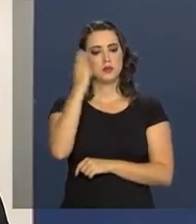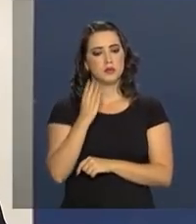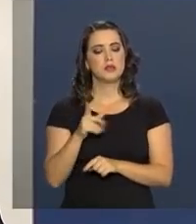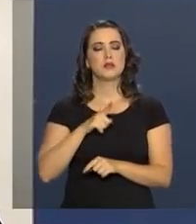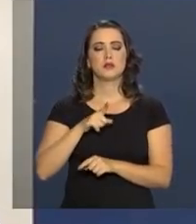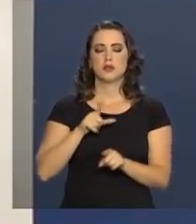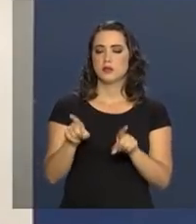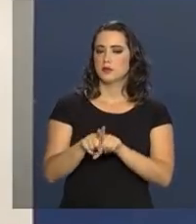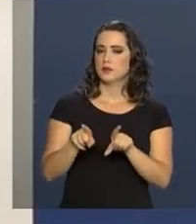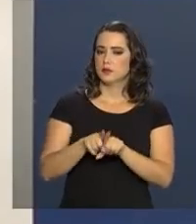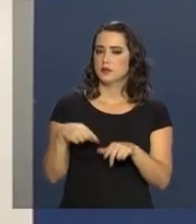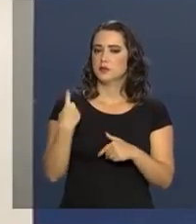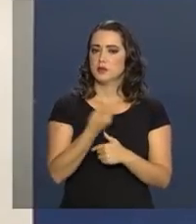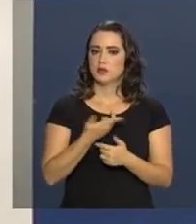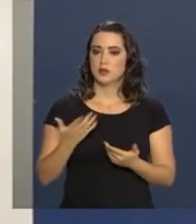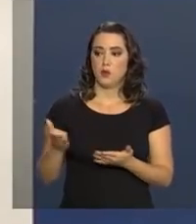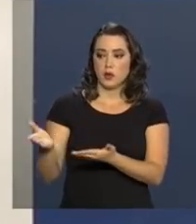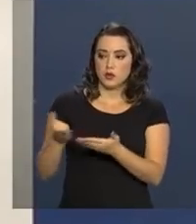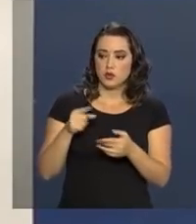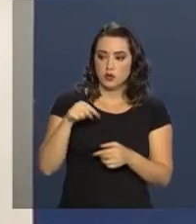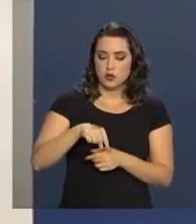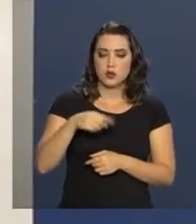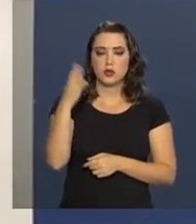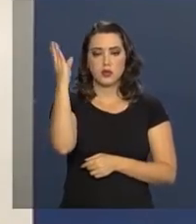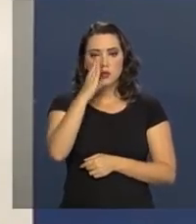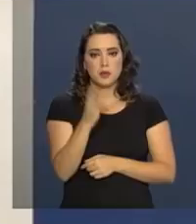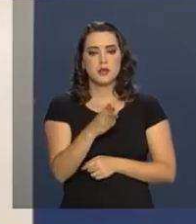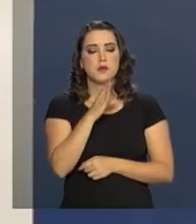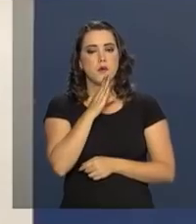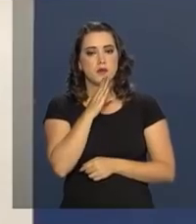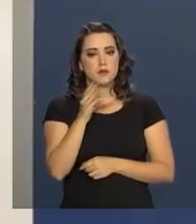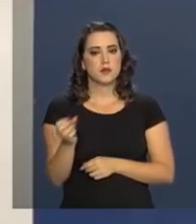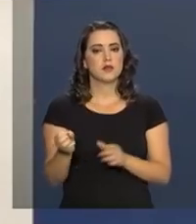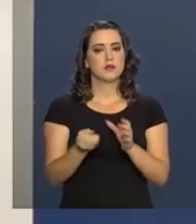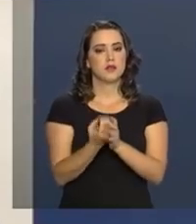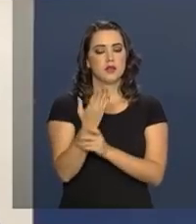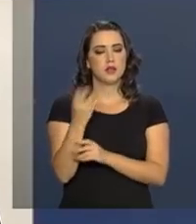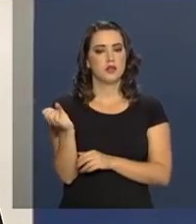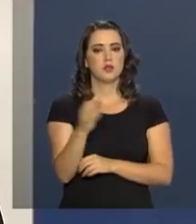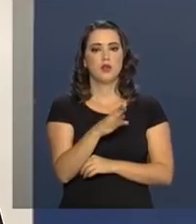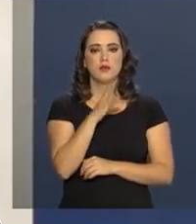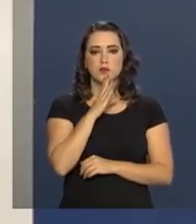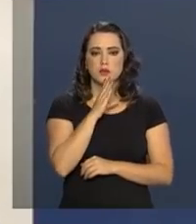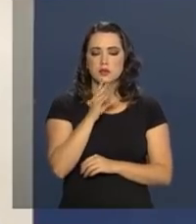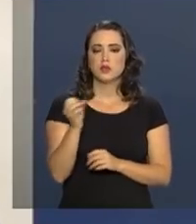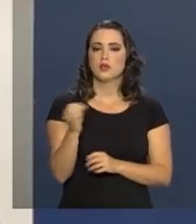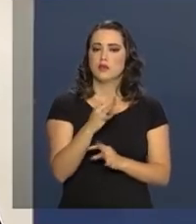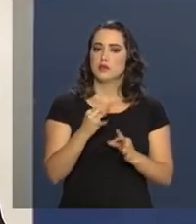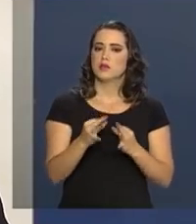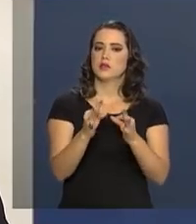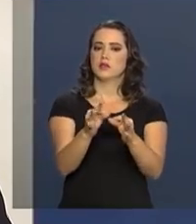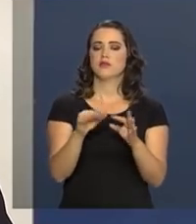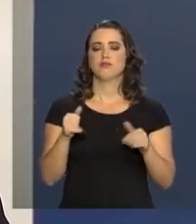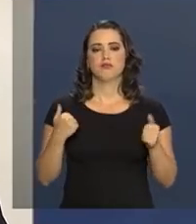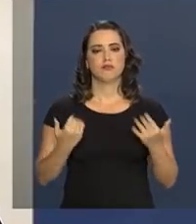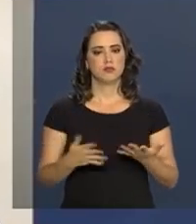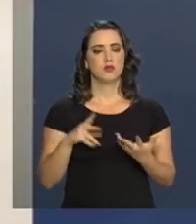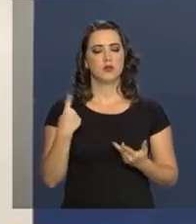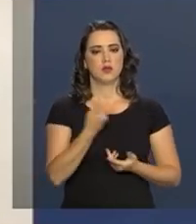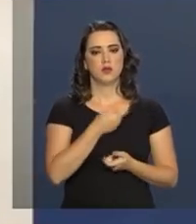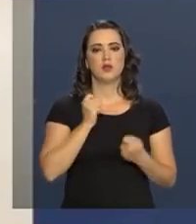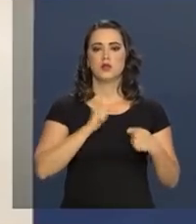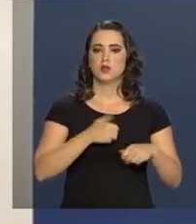Com isso, a gente consegue reter no Brasil conhecimento, gerar novos conhecimentos, criar novas tecnologias, enfim, a